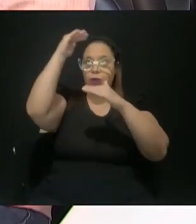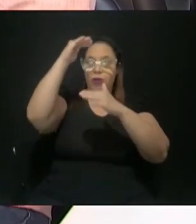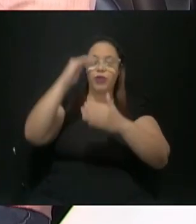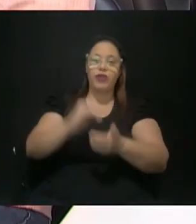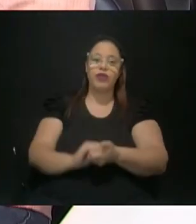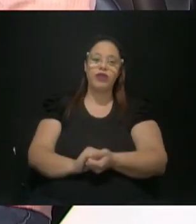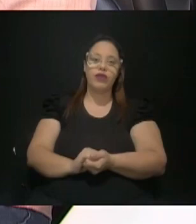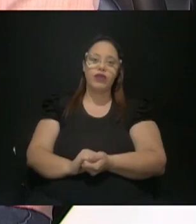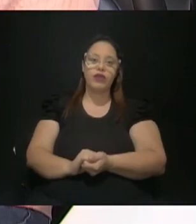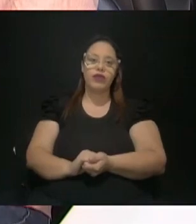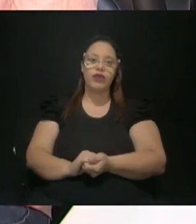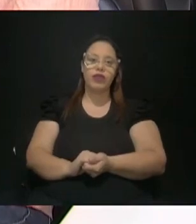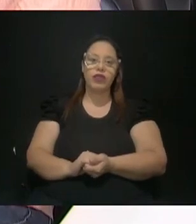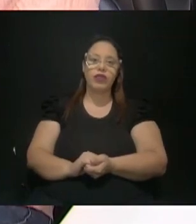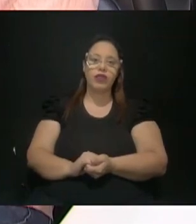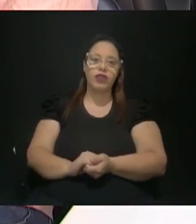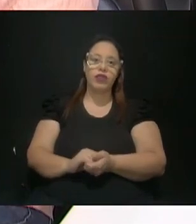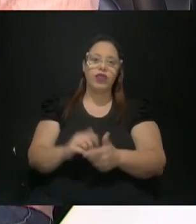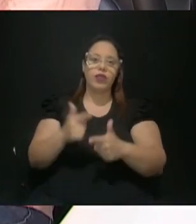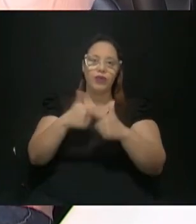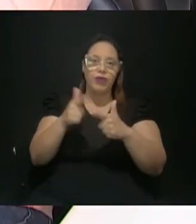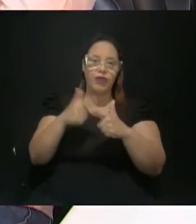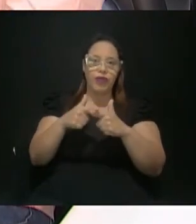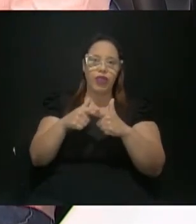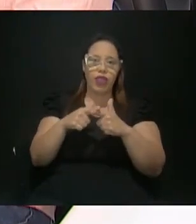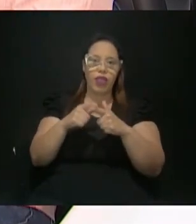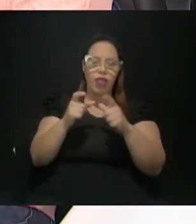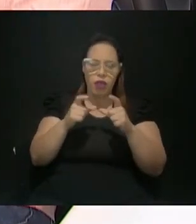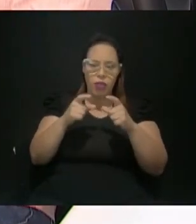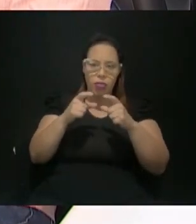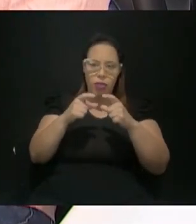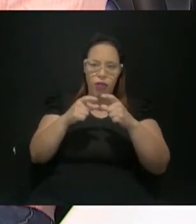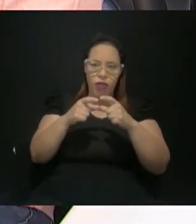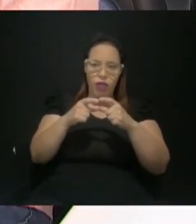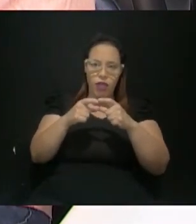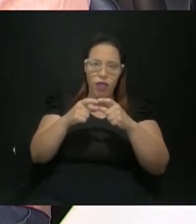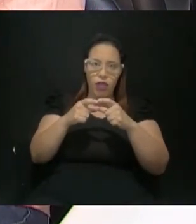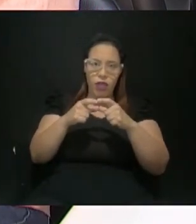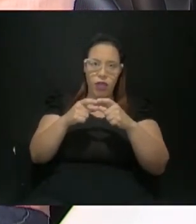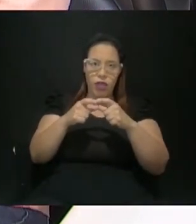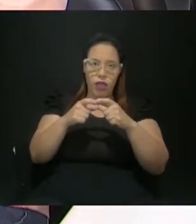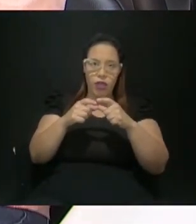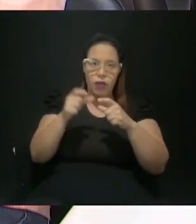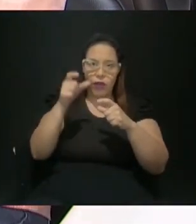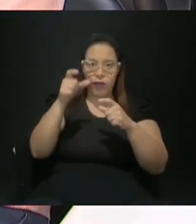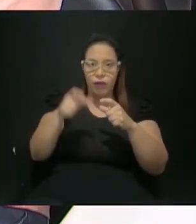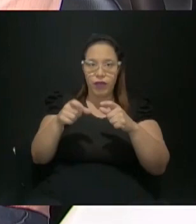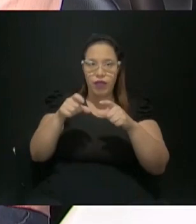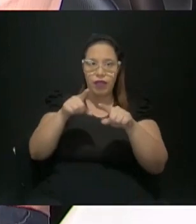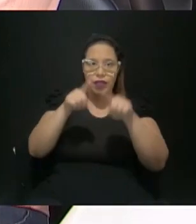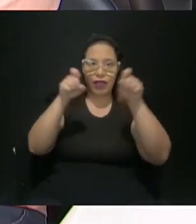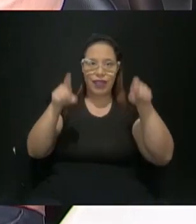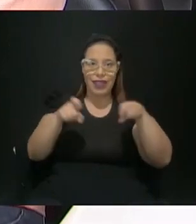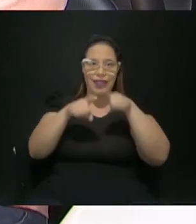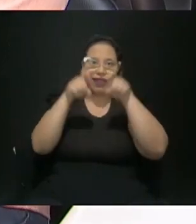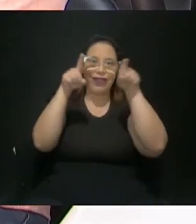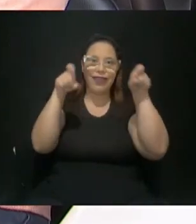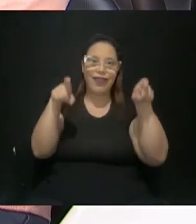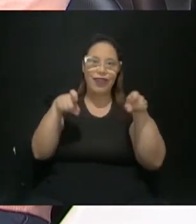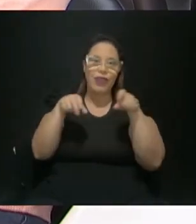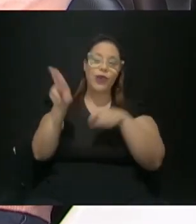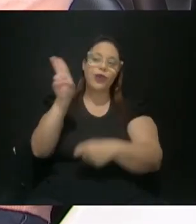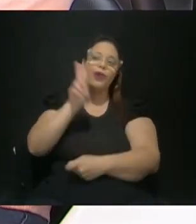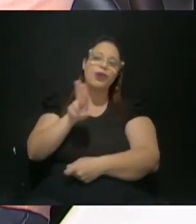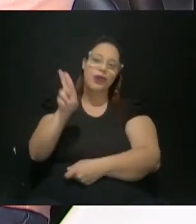vezes também o problema pode ser da pecinha que está sentada em frente à máquina. Muitas das vezes é a operação do usuário, muitas das